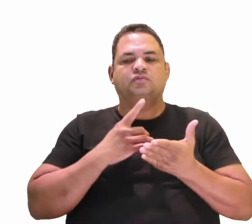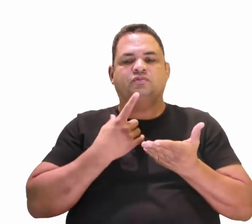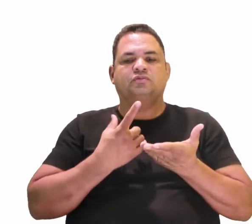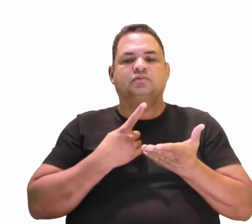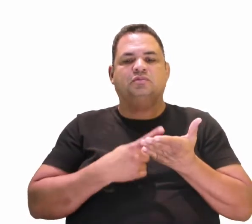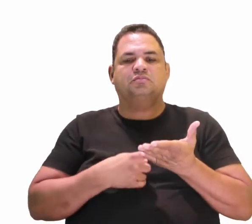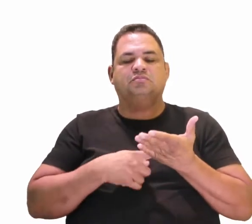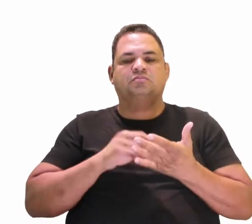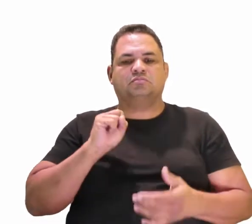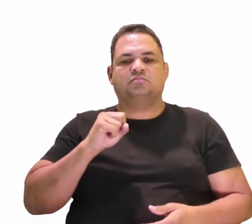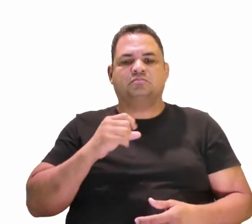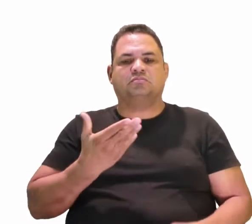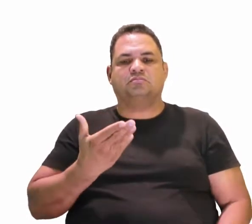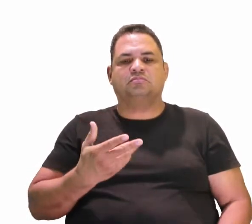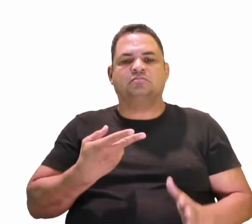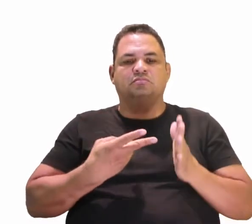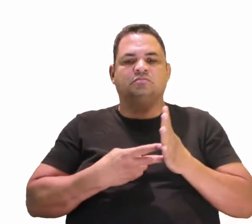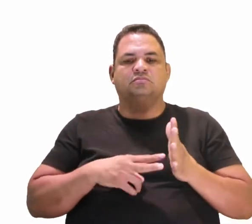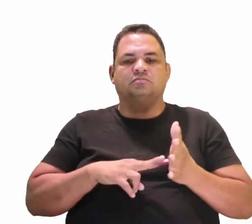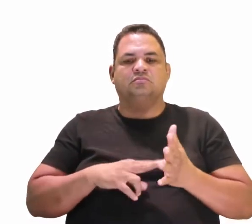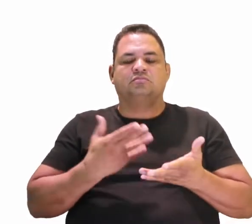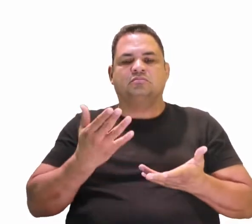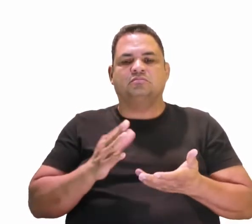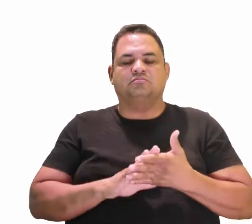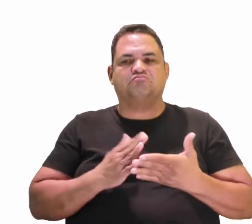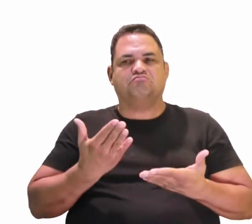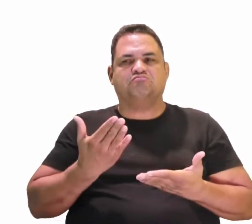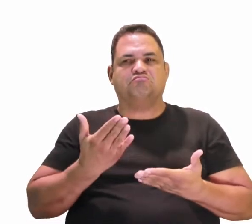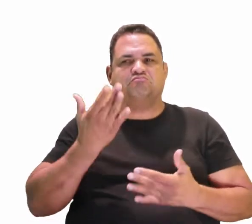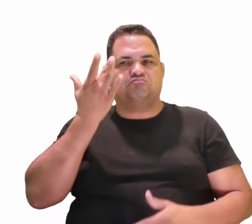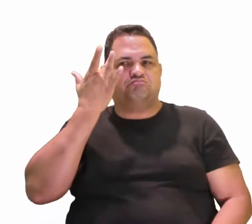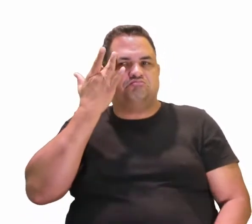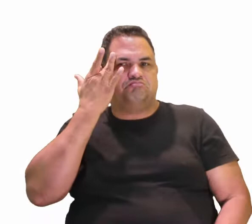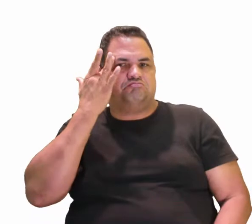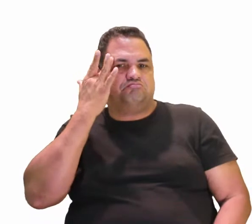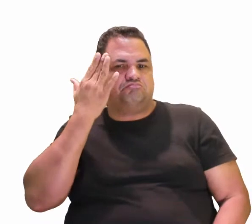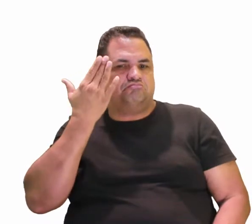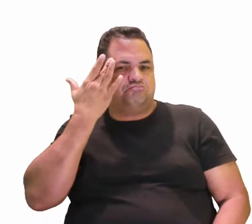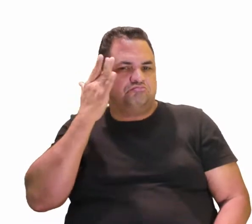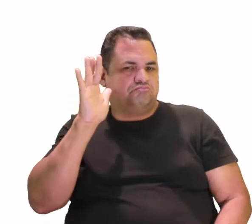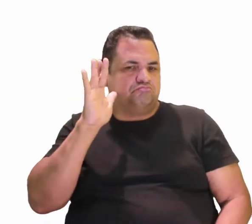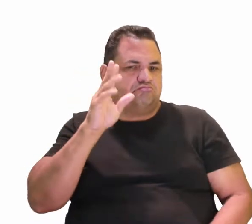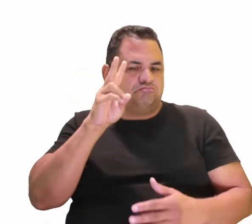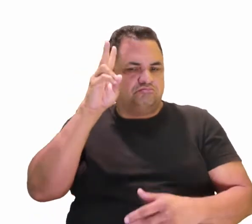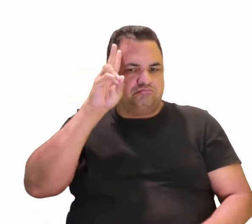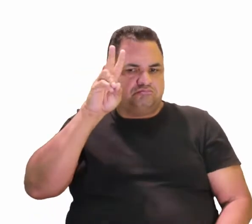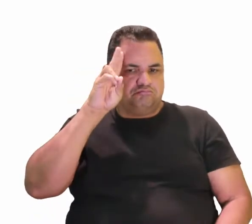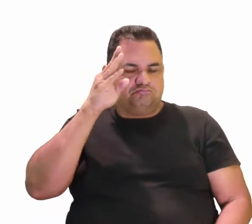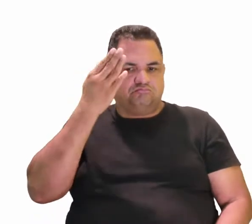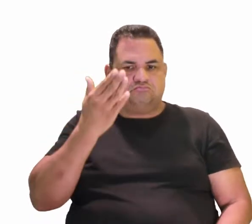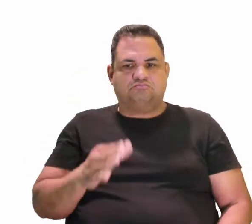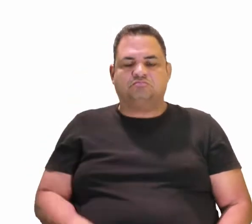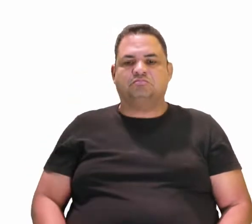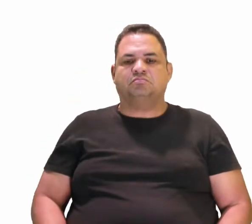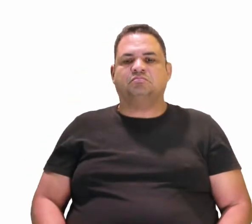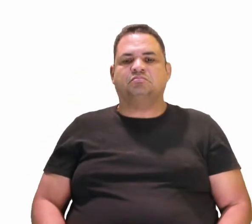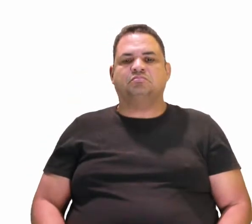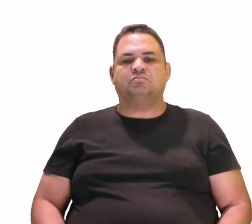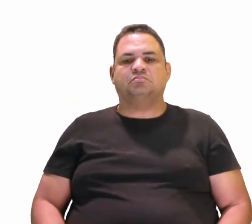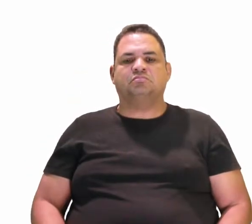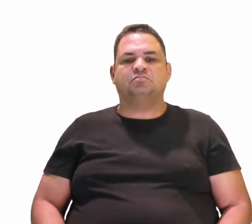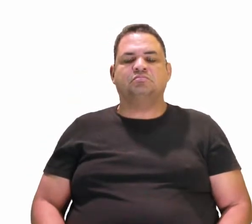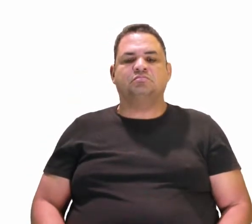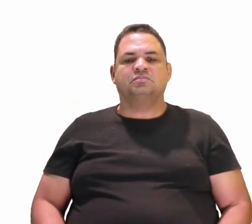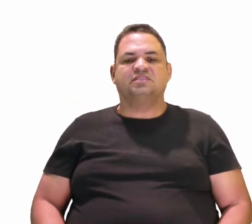não, mesmo não falando o que significa, talvez vocês não consigam lembrar a palavra thoughts, mas a palavra negative, ela